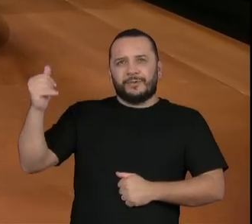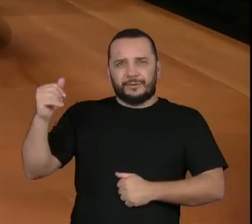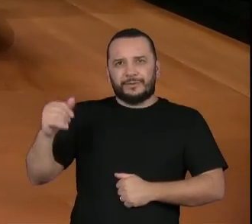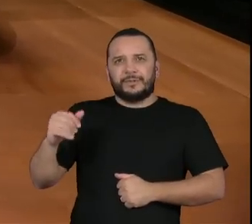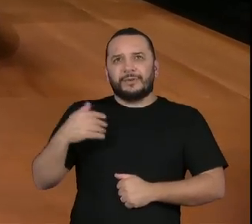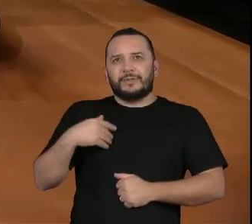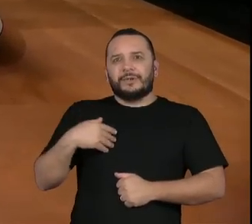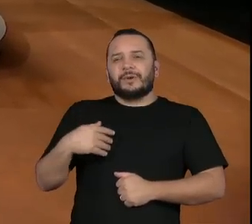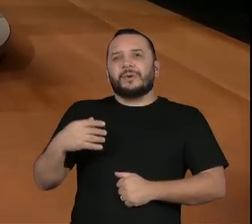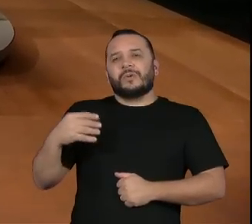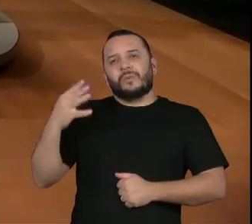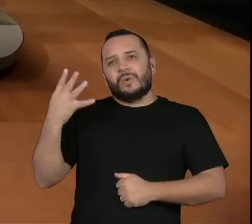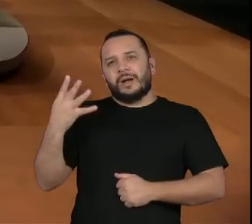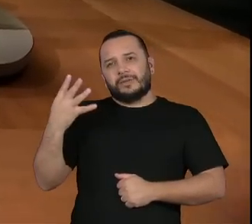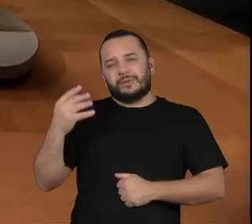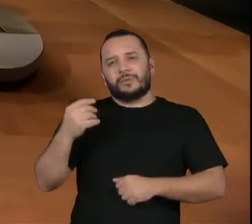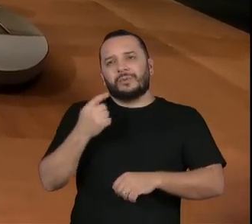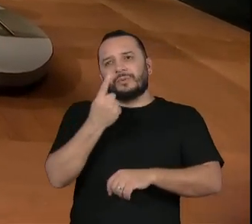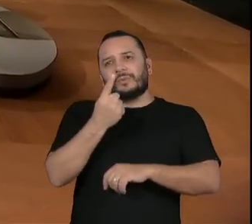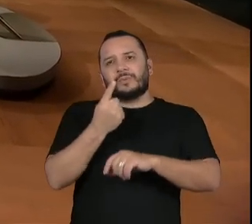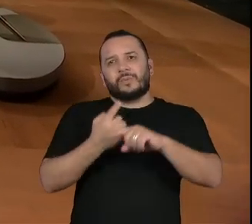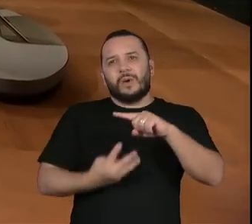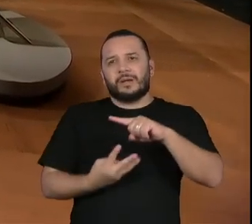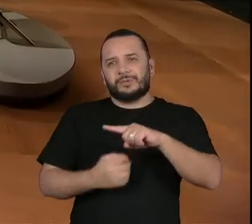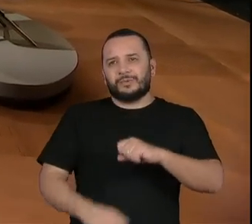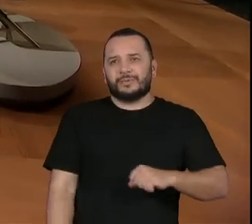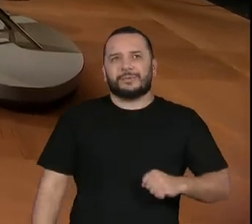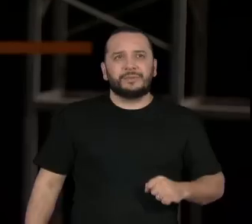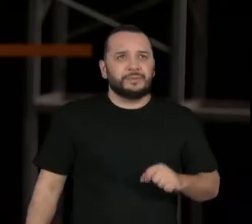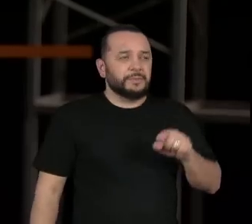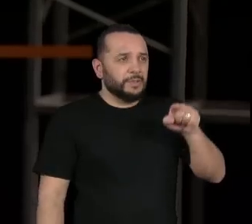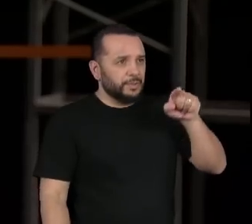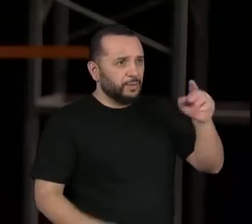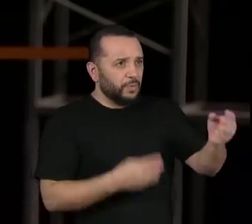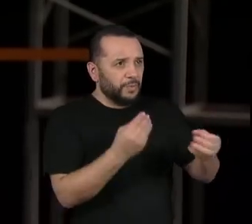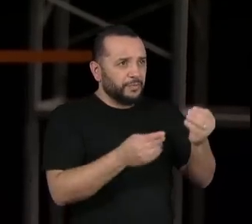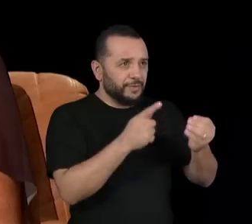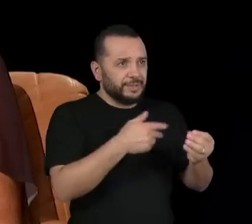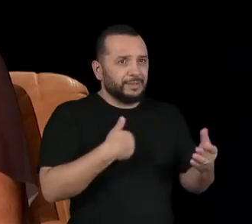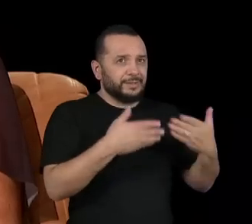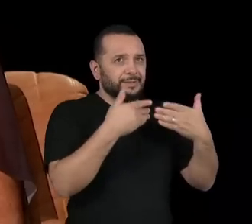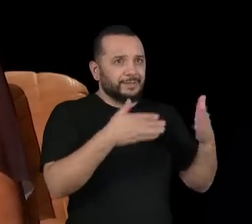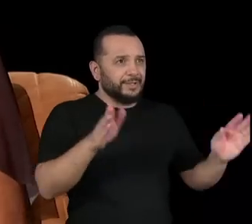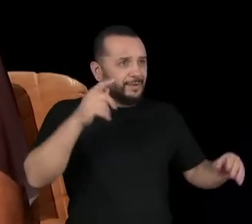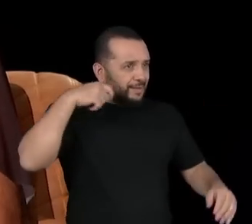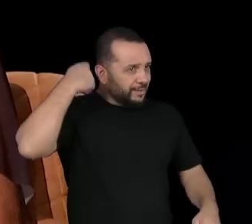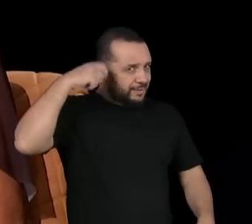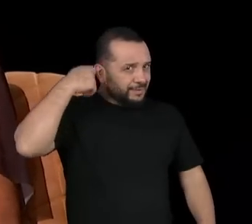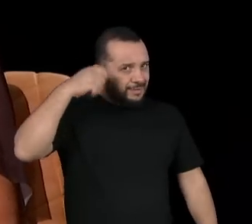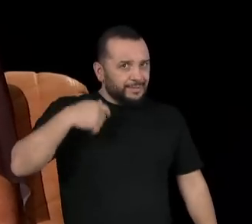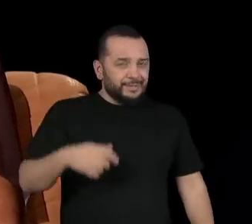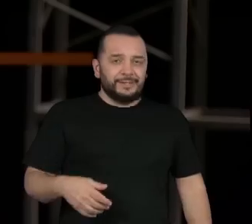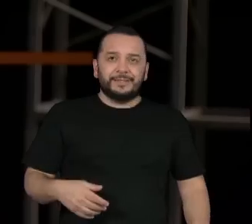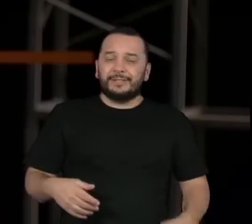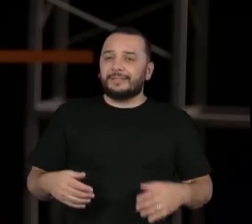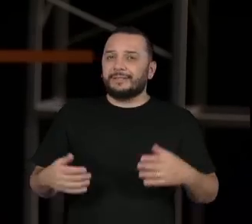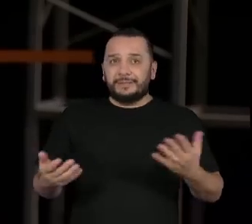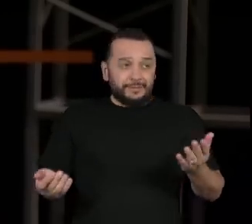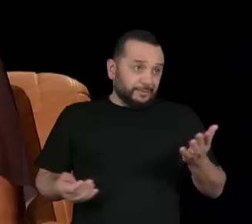4 num Quarto. E como foi, então, a tua estreia como atriz? Então, aí um dia... Na eu tô